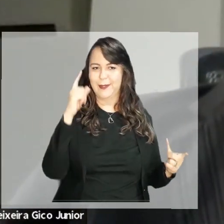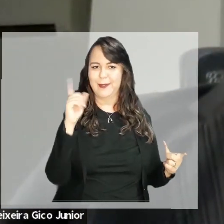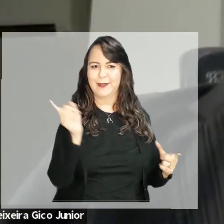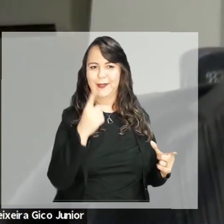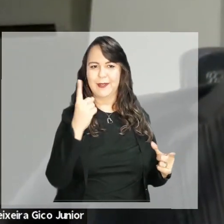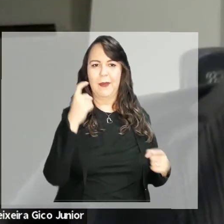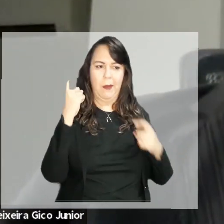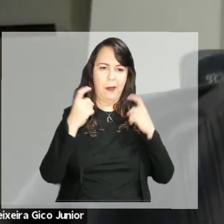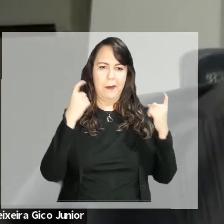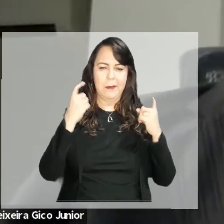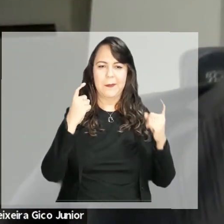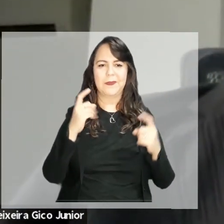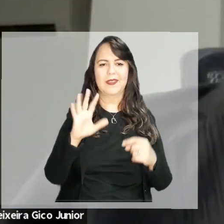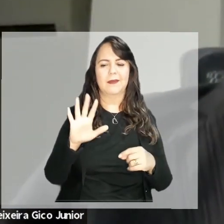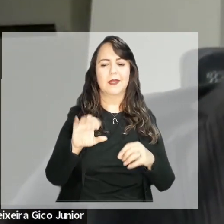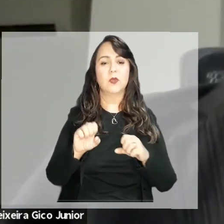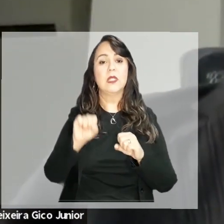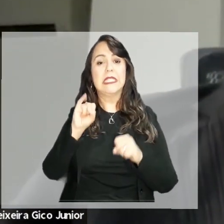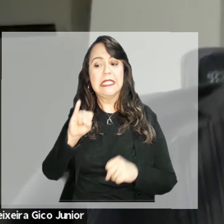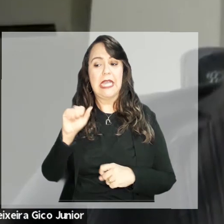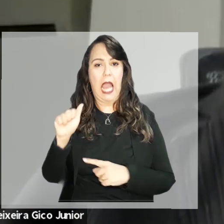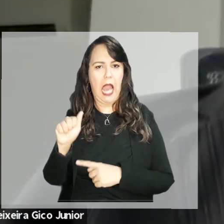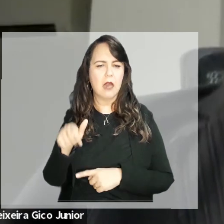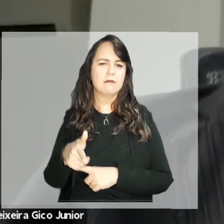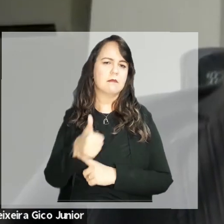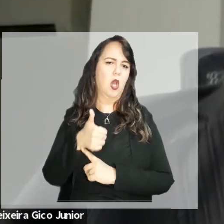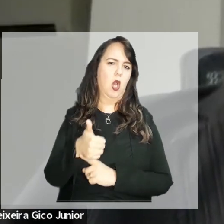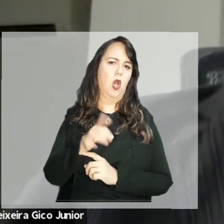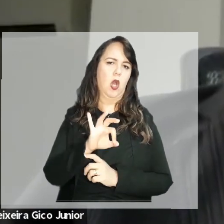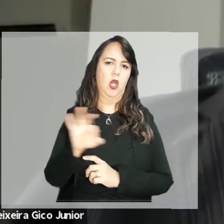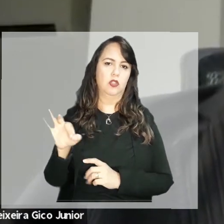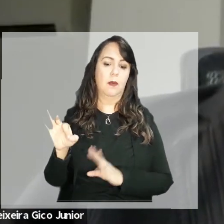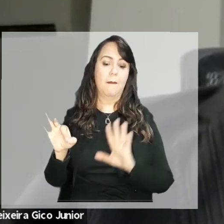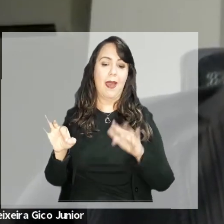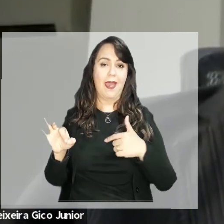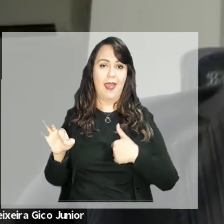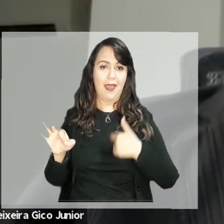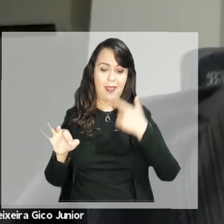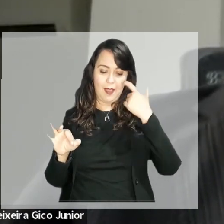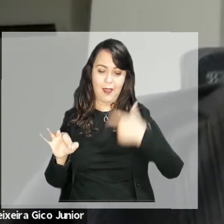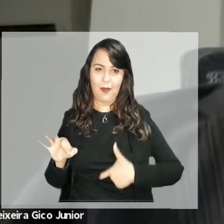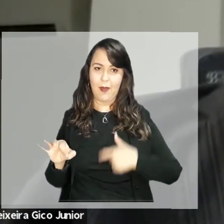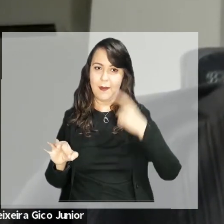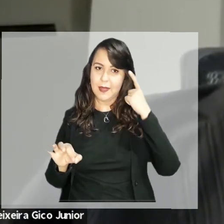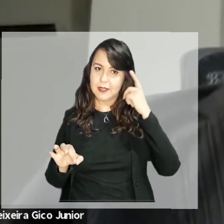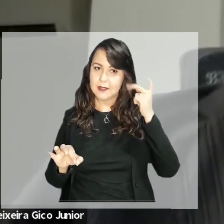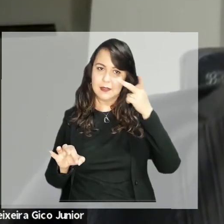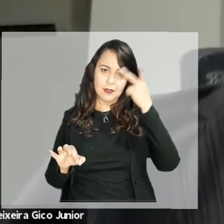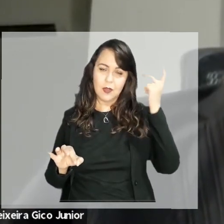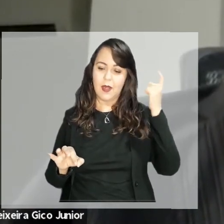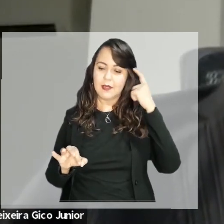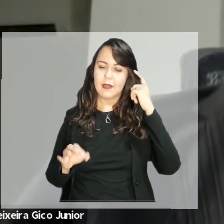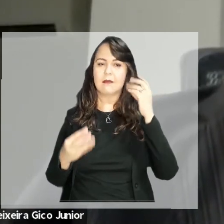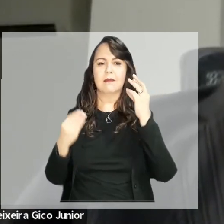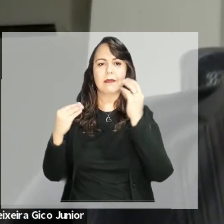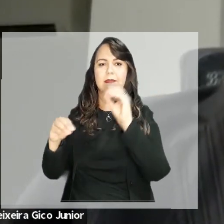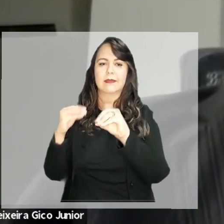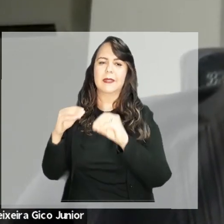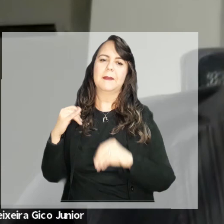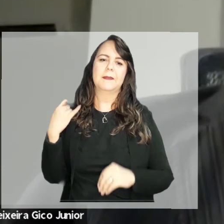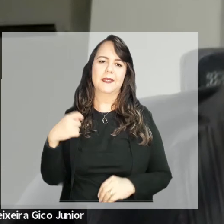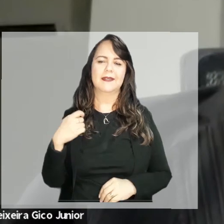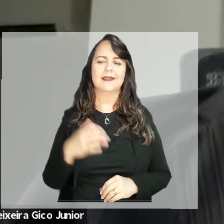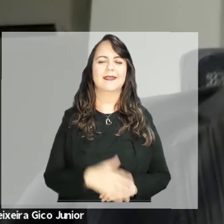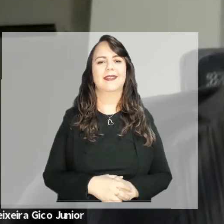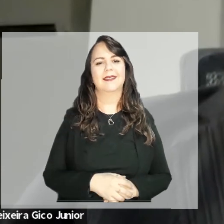lá no pessoal que usou inteligência artificial para fazer avaliação de fiança, né? Aquele caso clássico de avaliação